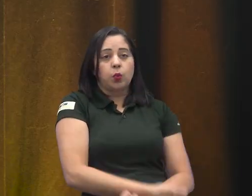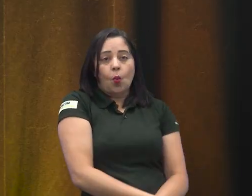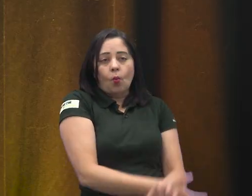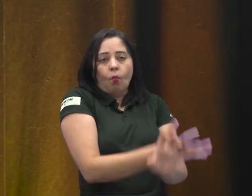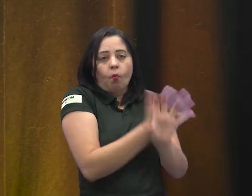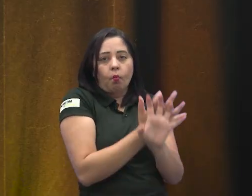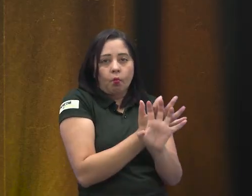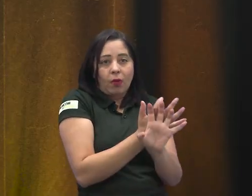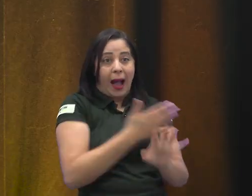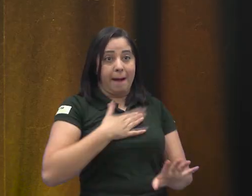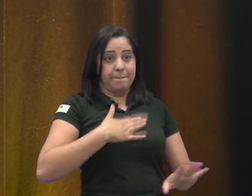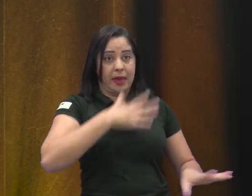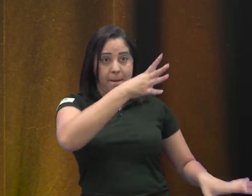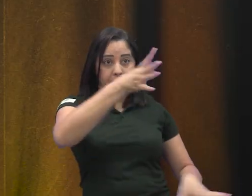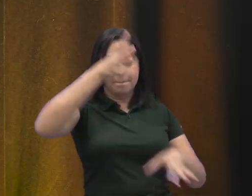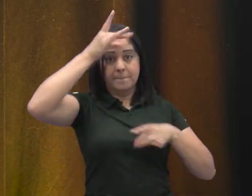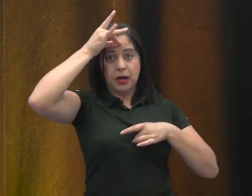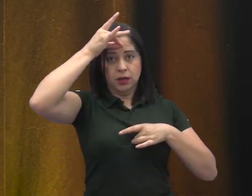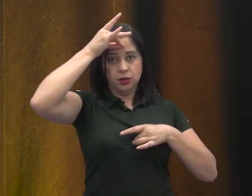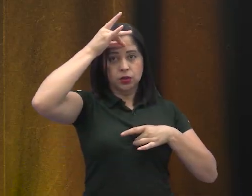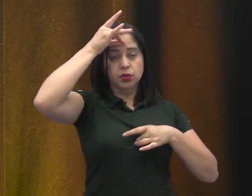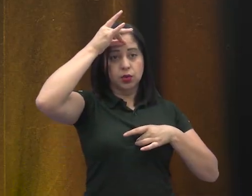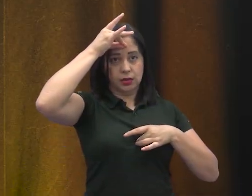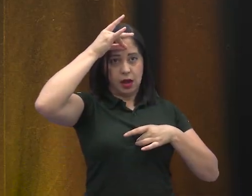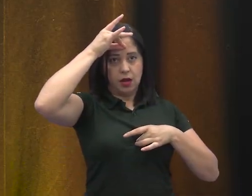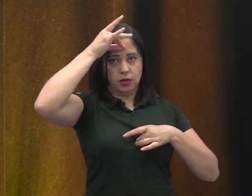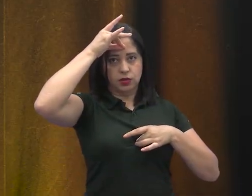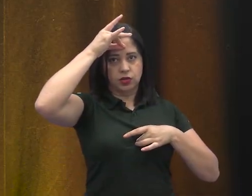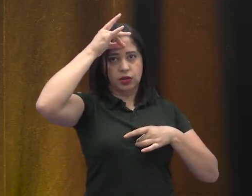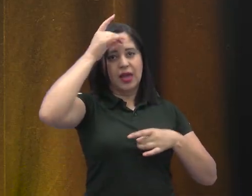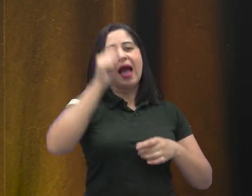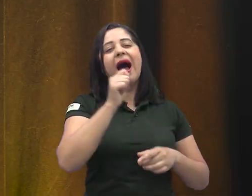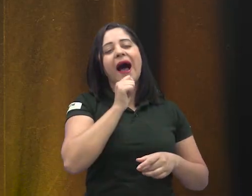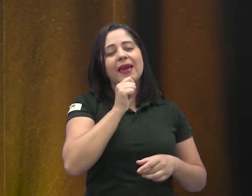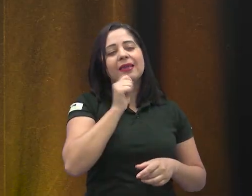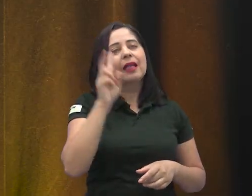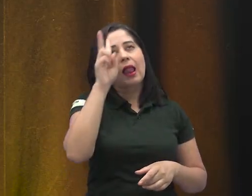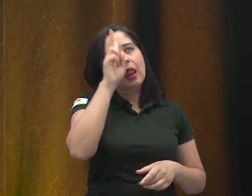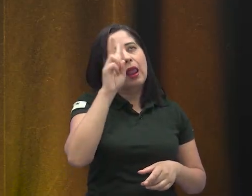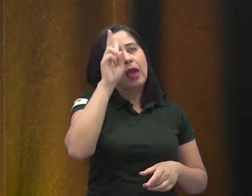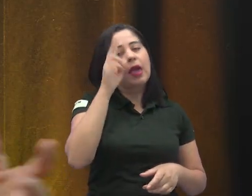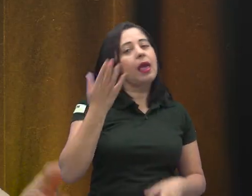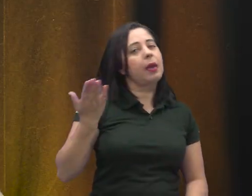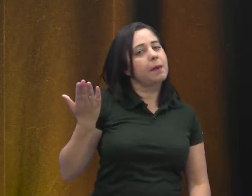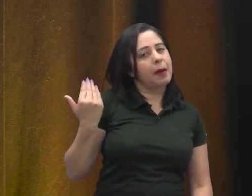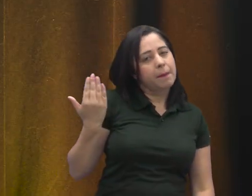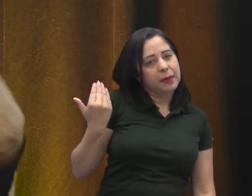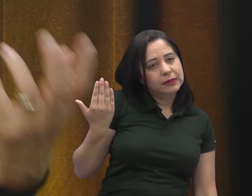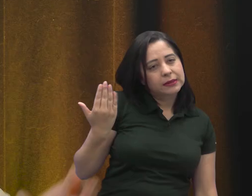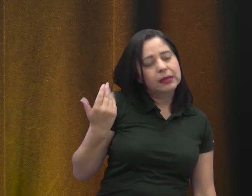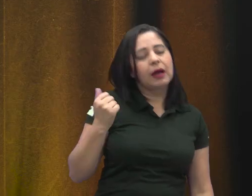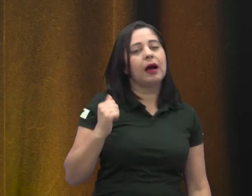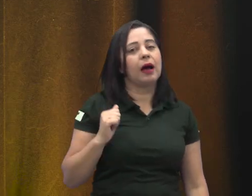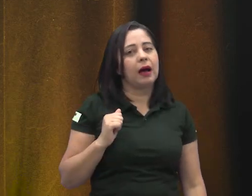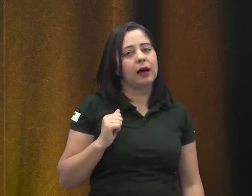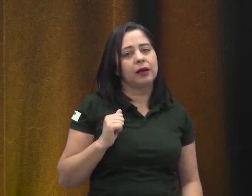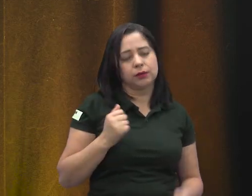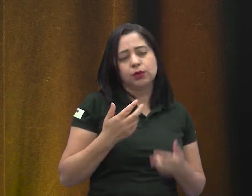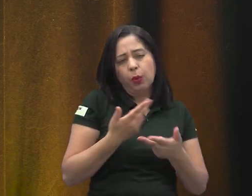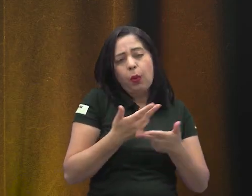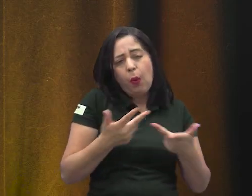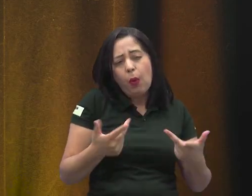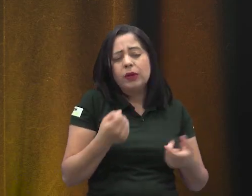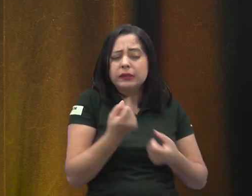está numa fase que ela ainda lembra algumas coisas do passado. Tanto é que ela era atriz, então ela fala da peça e coisas